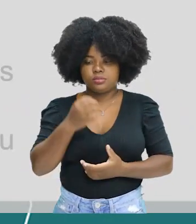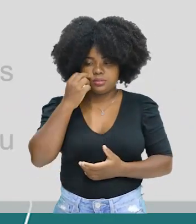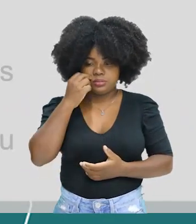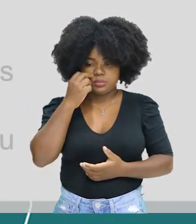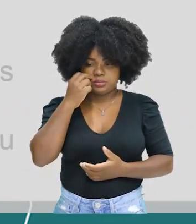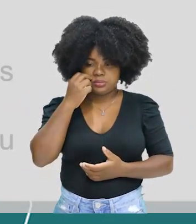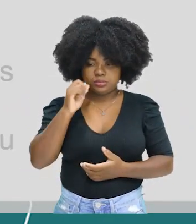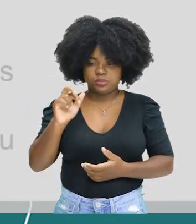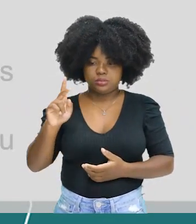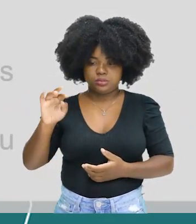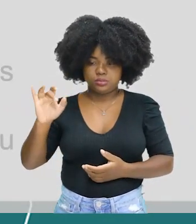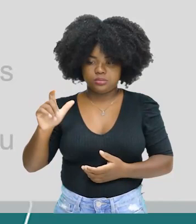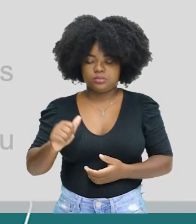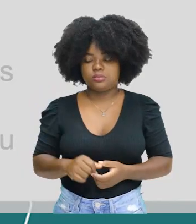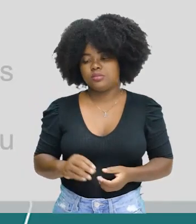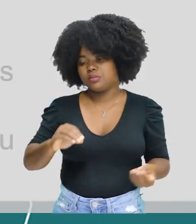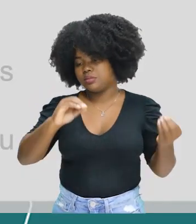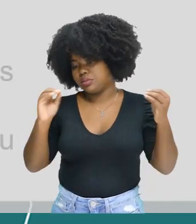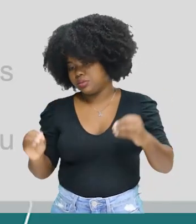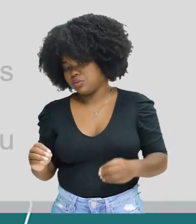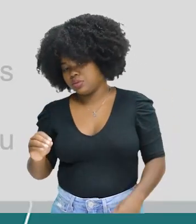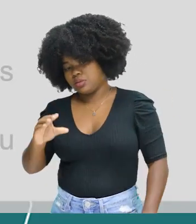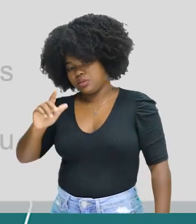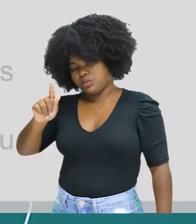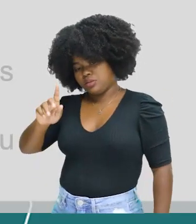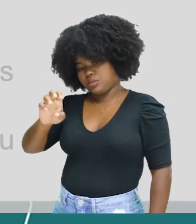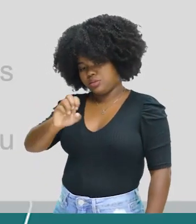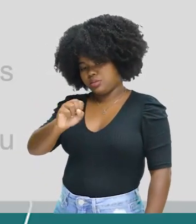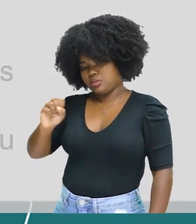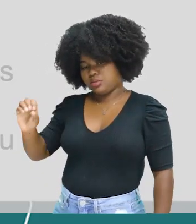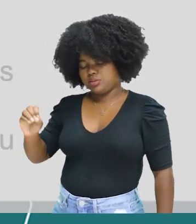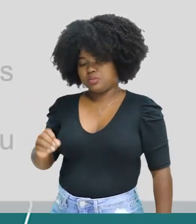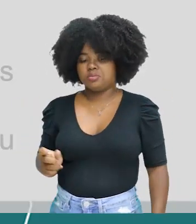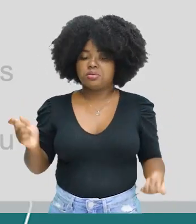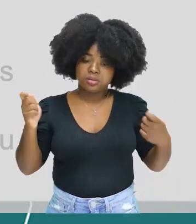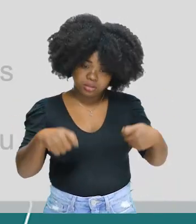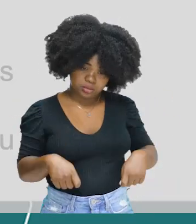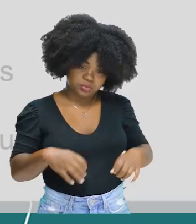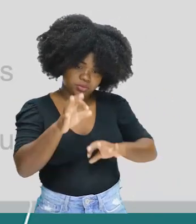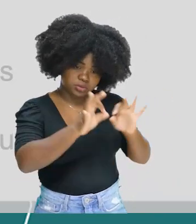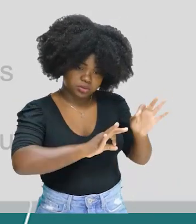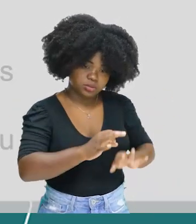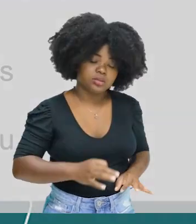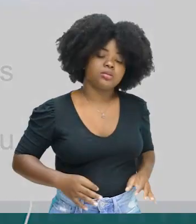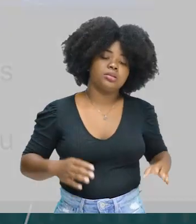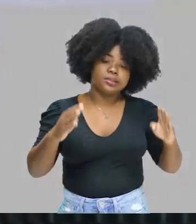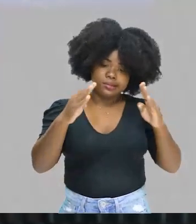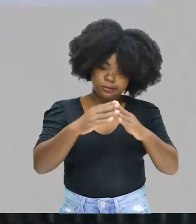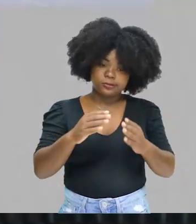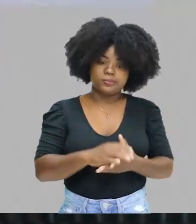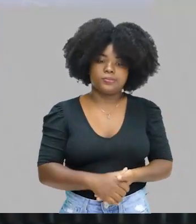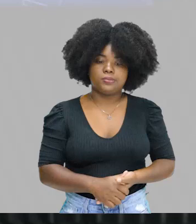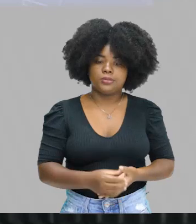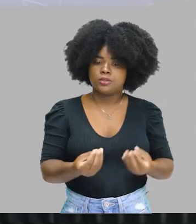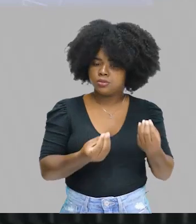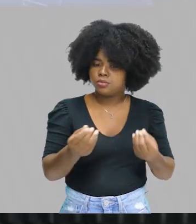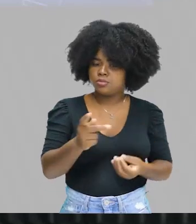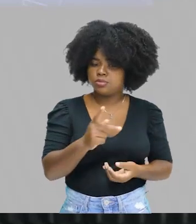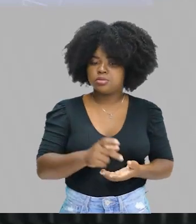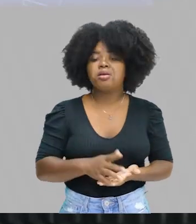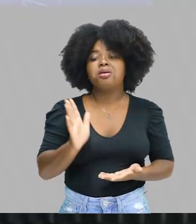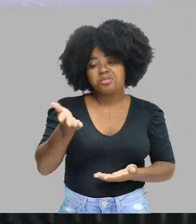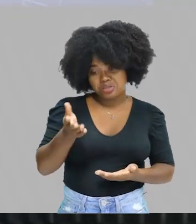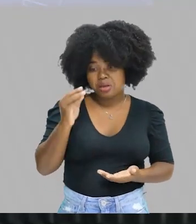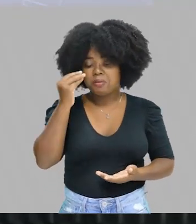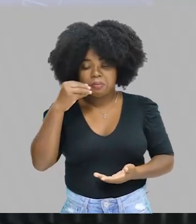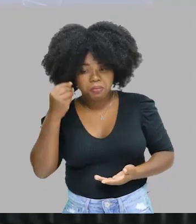argila e depois colocar na forma de gesso. Dá para você fazer esse gesso até no quintal da casa, na sacada do seu apartamento. Como? Eu já experimentei